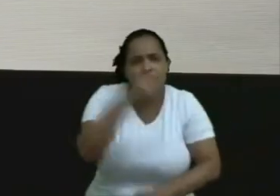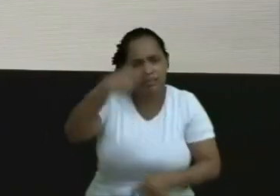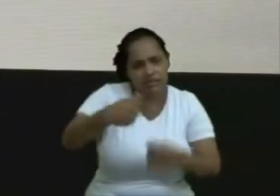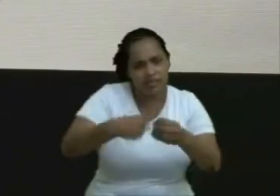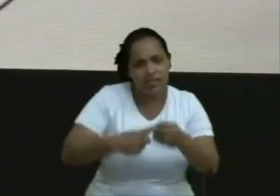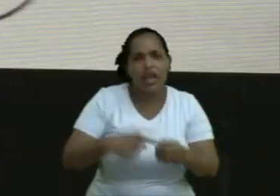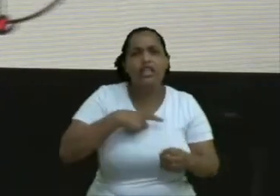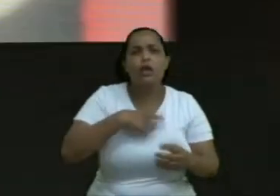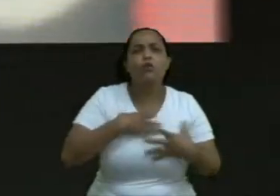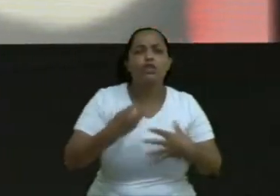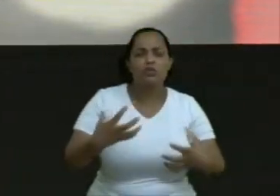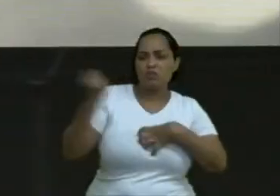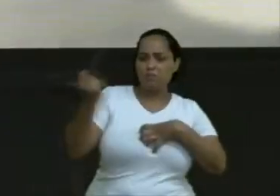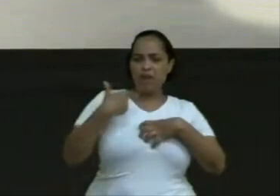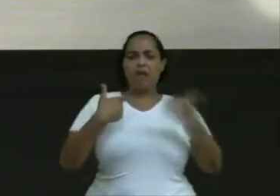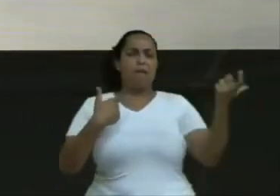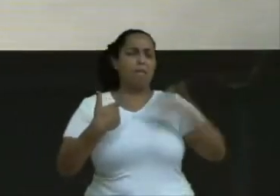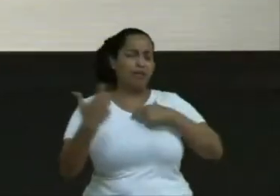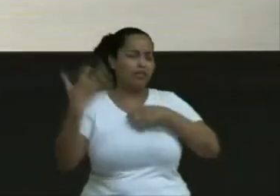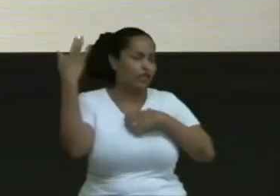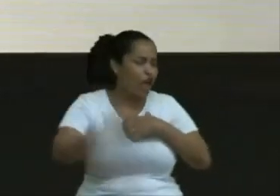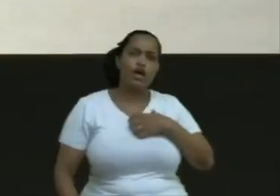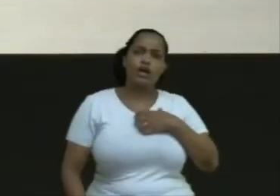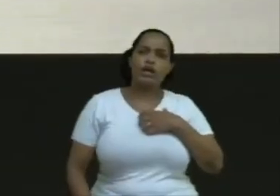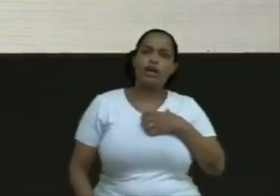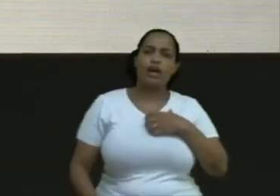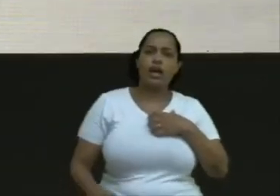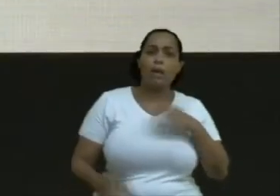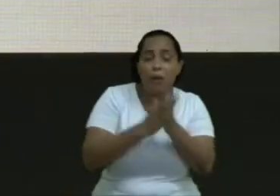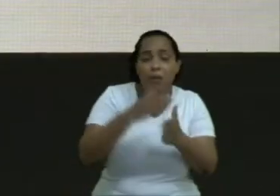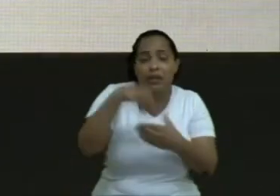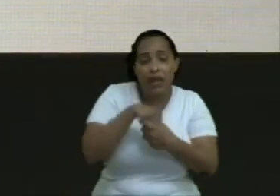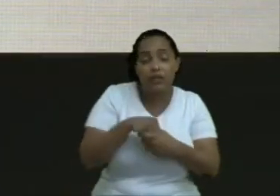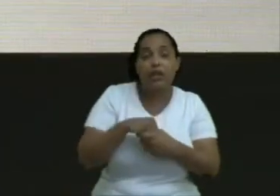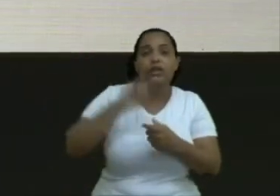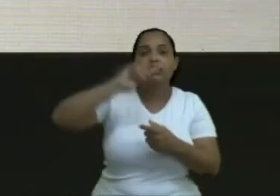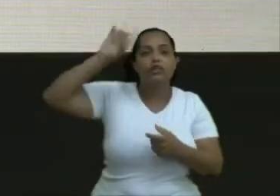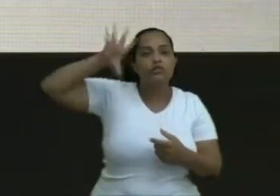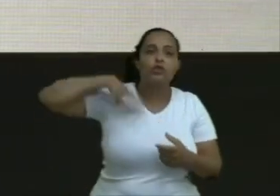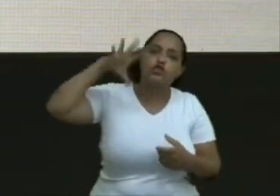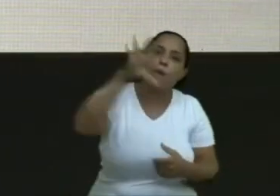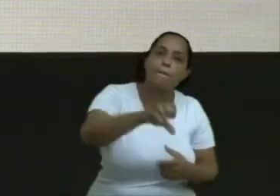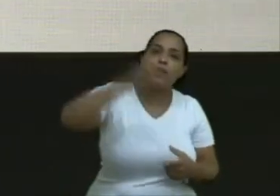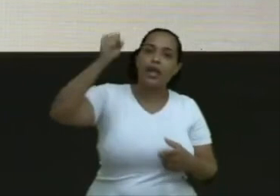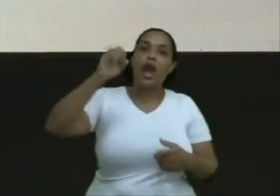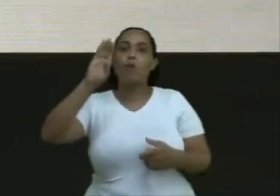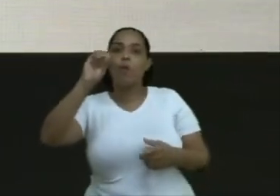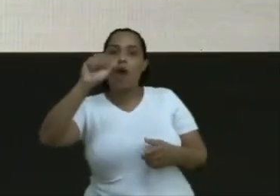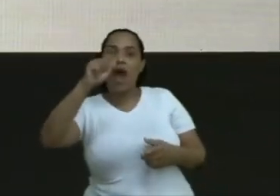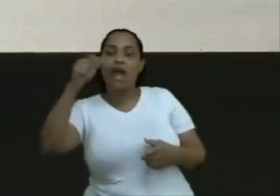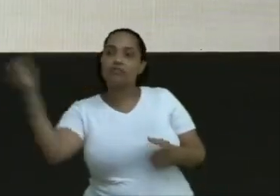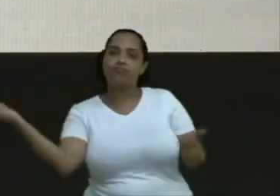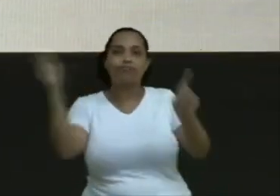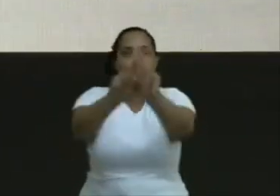gente ofendida, maltratada, doída, ferida, empobrecida, que Deus pode colocar um Boaz na sua história,